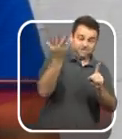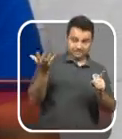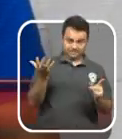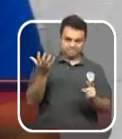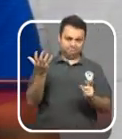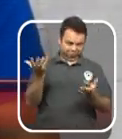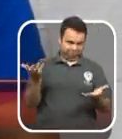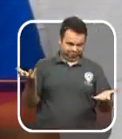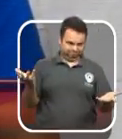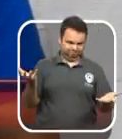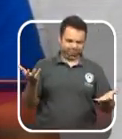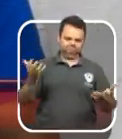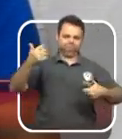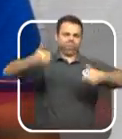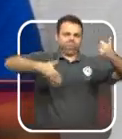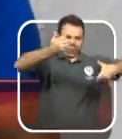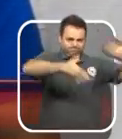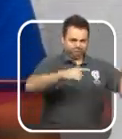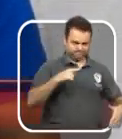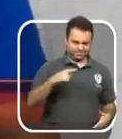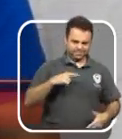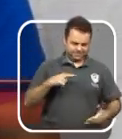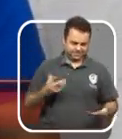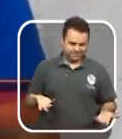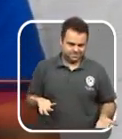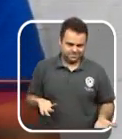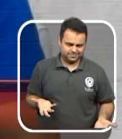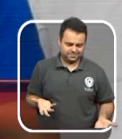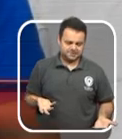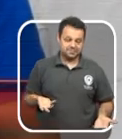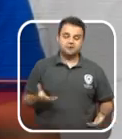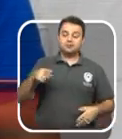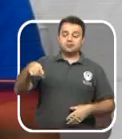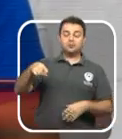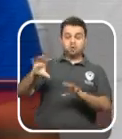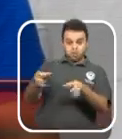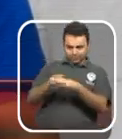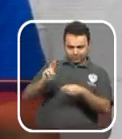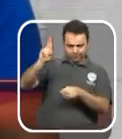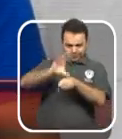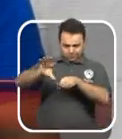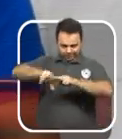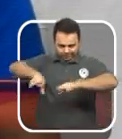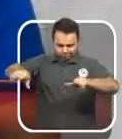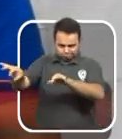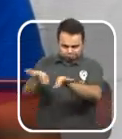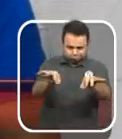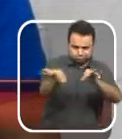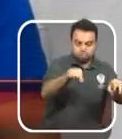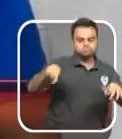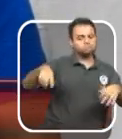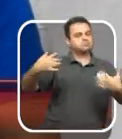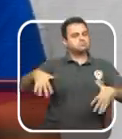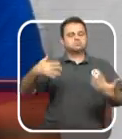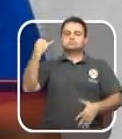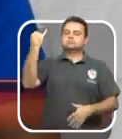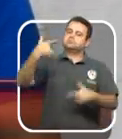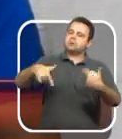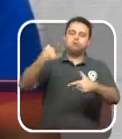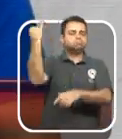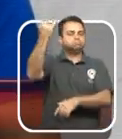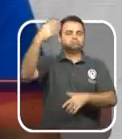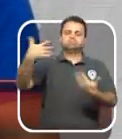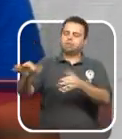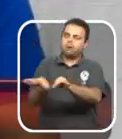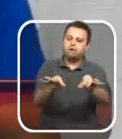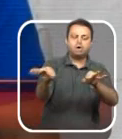também, do tema assédio e outros temas também. Então, a Escola do Legislativo teve uma